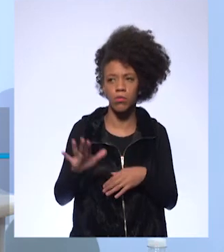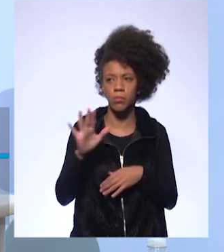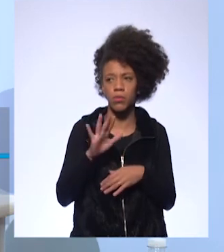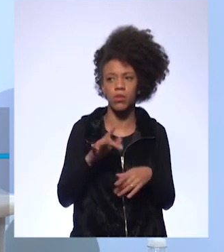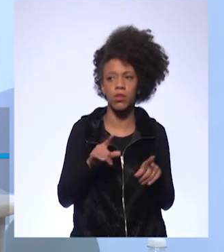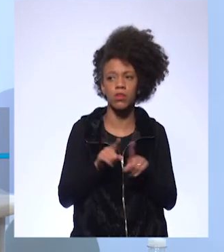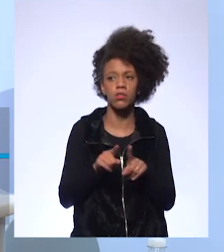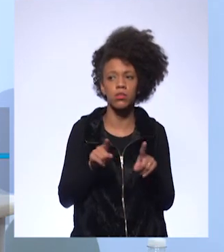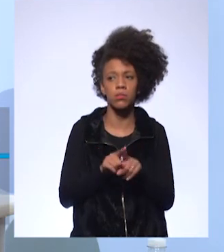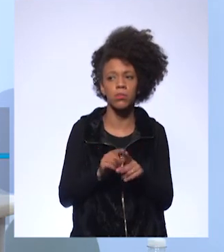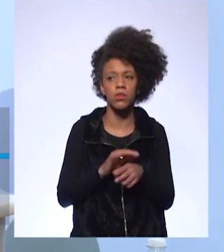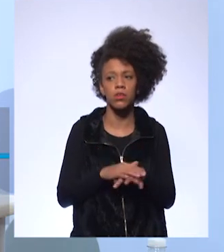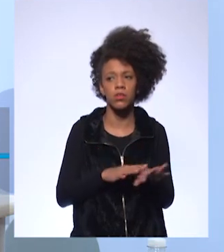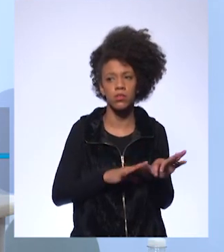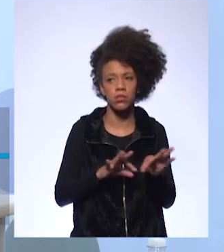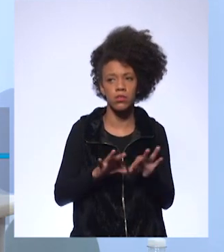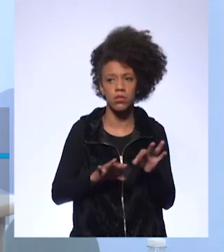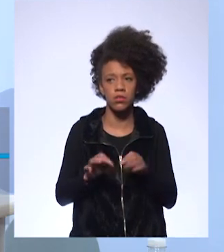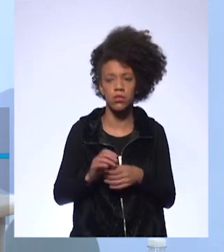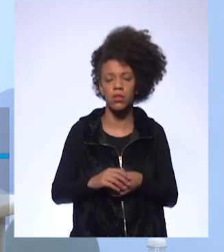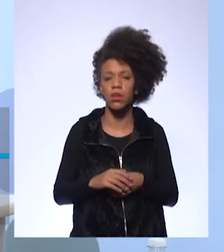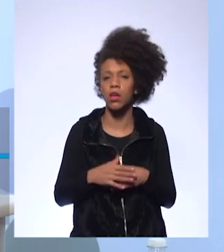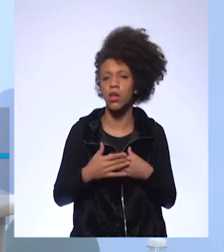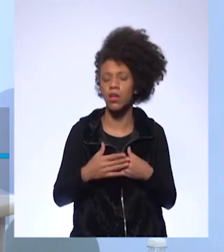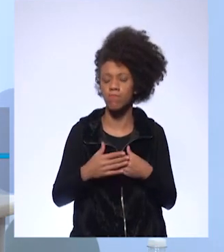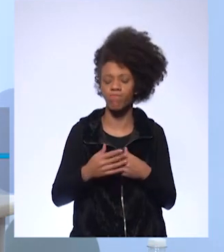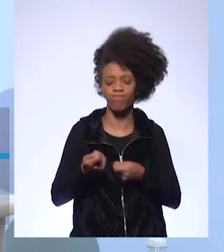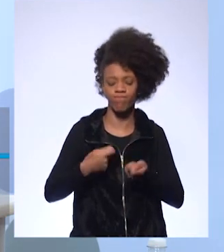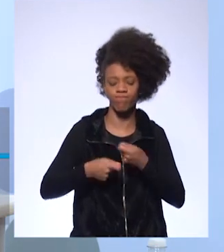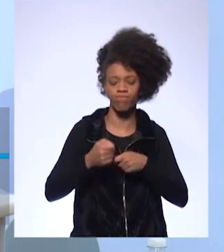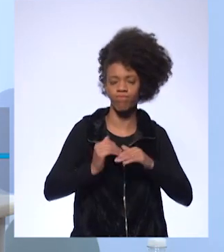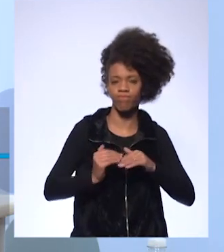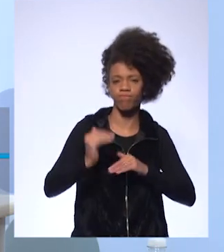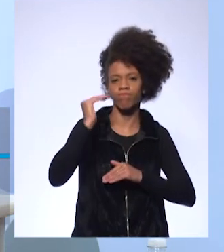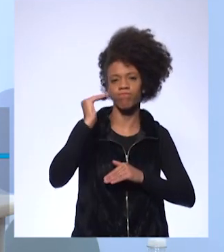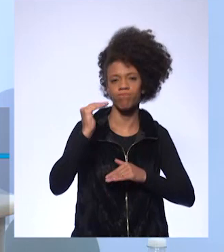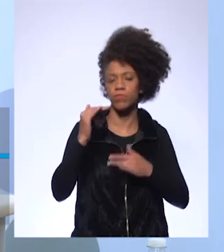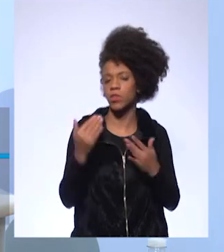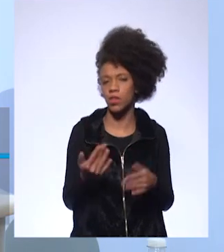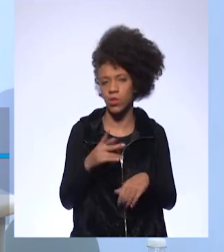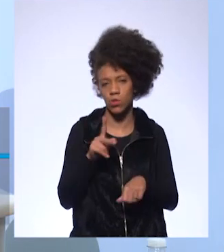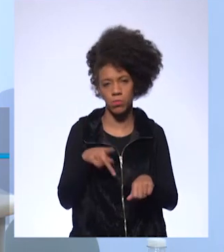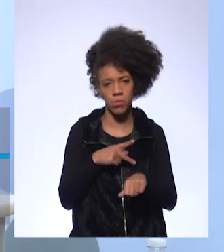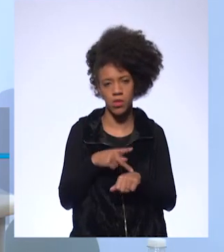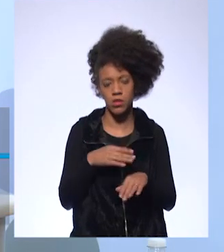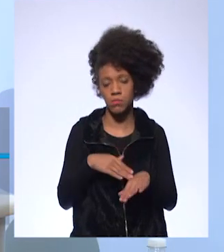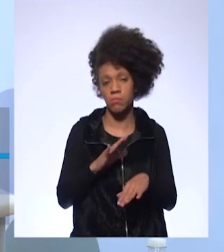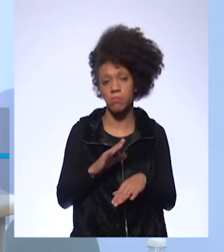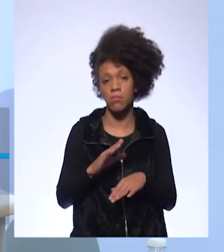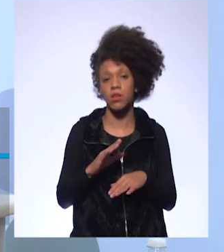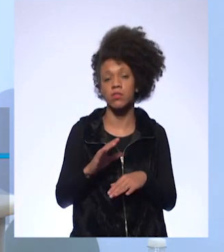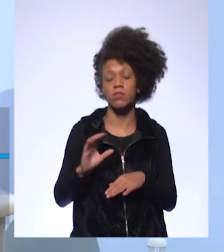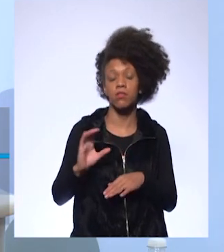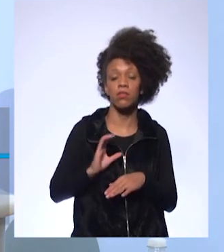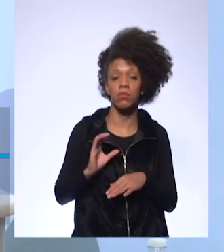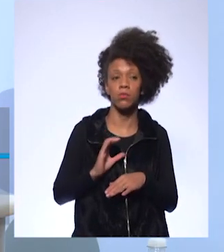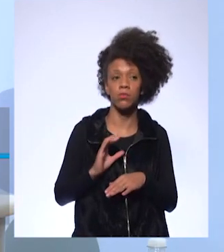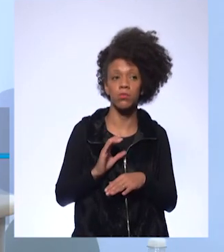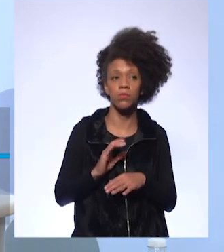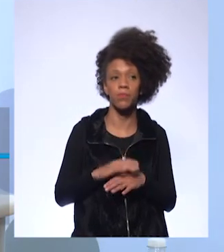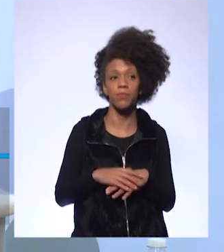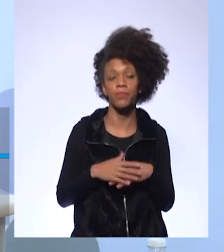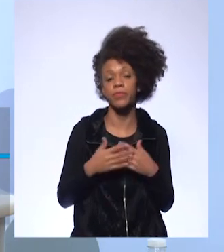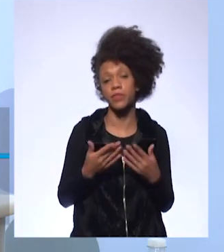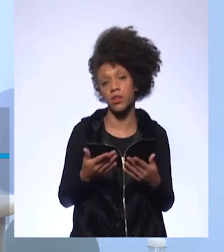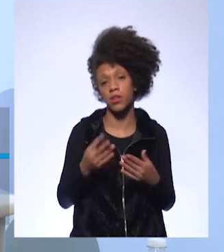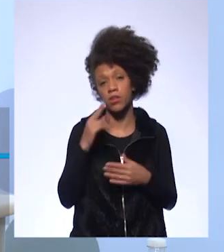né, esse bloco enorme econômico e o bloco, um dos blocos mais ricos do planeta, né? Nós vamos ver aí